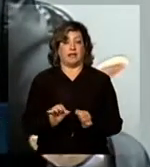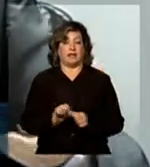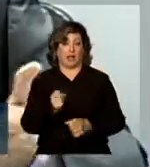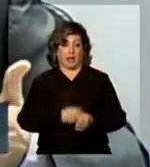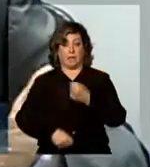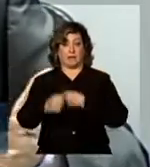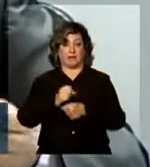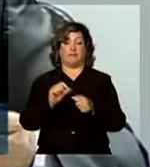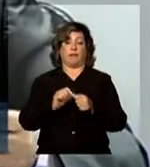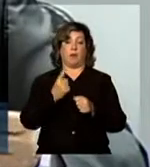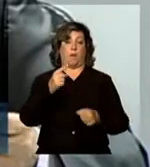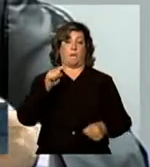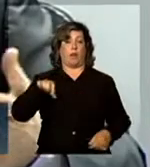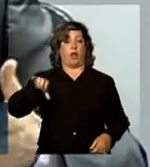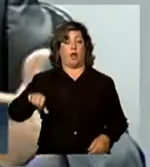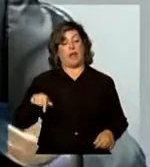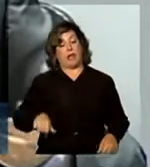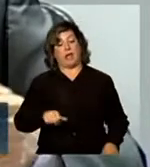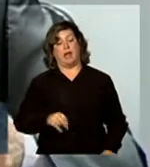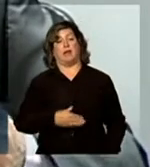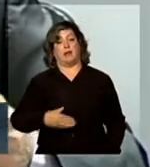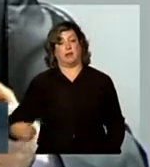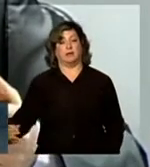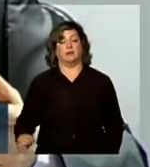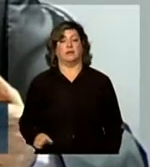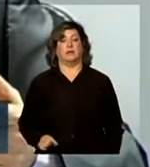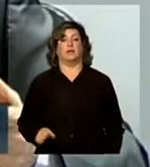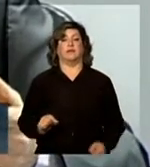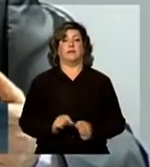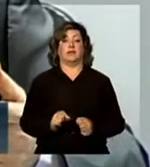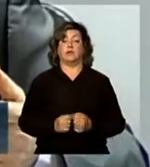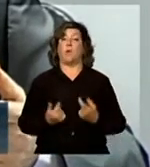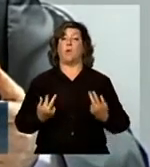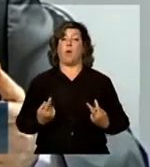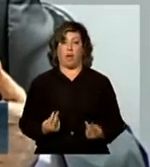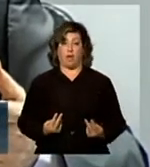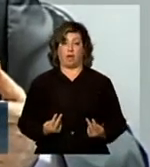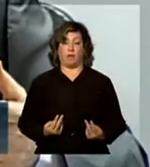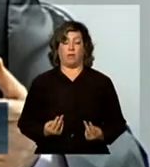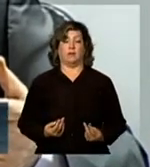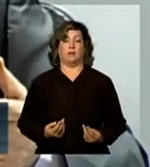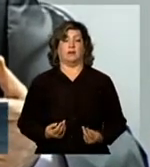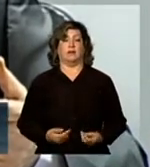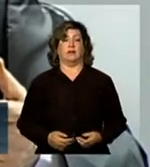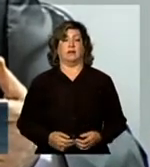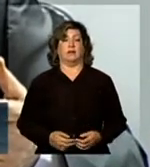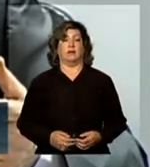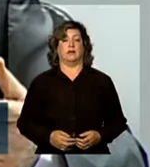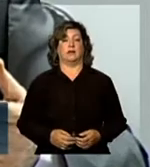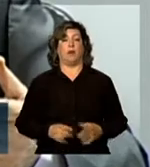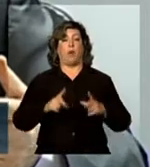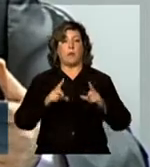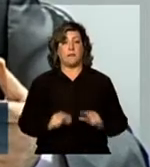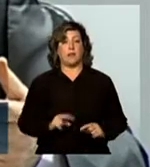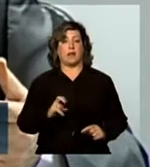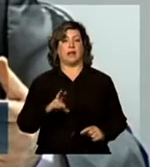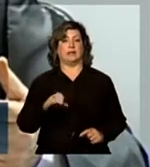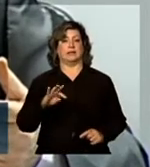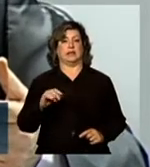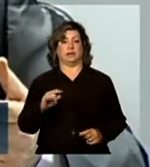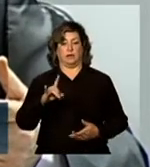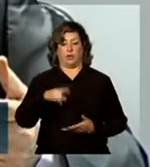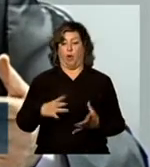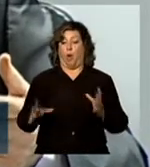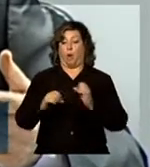fizemos 1,9 e esse ano vamos fazer igual, com menos receita extraordinária,